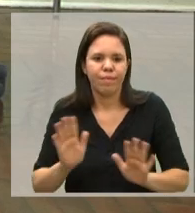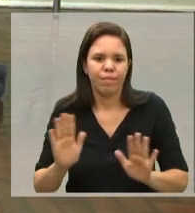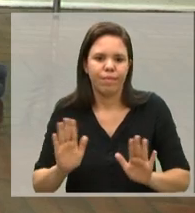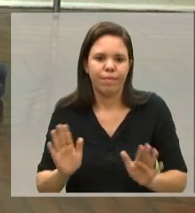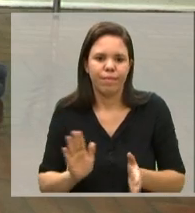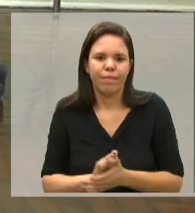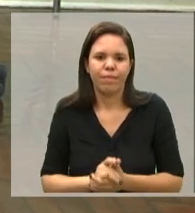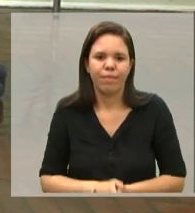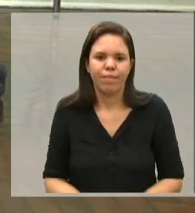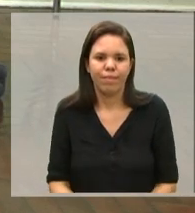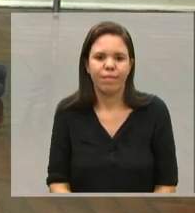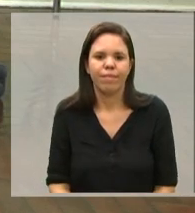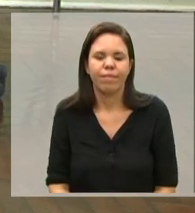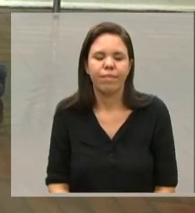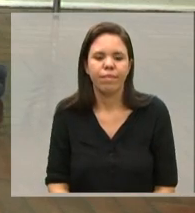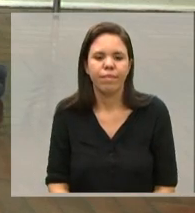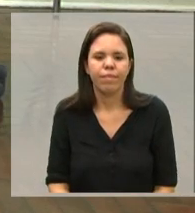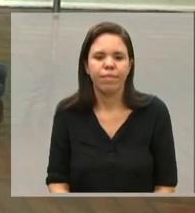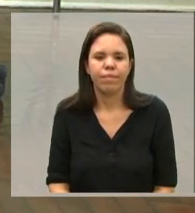nosso próximo encontro. Tchau.